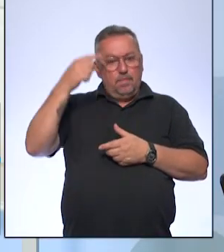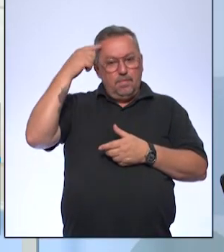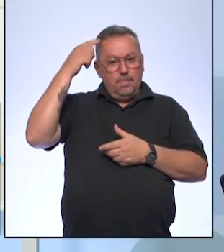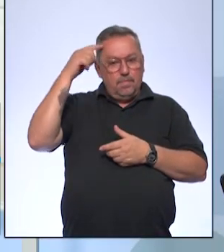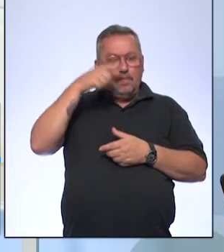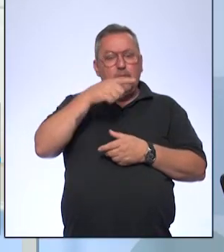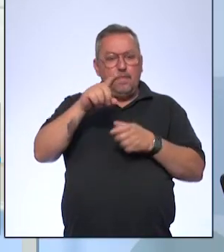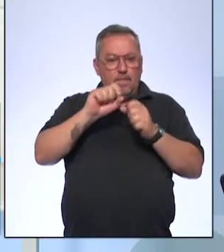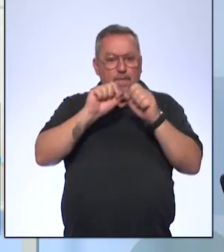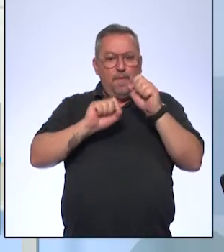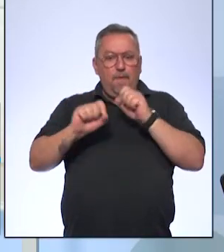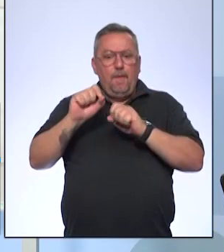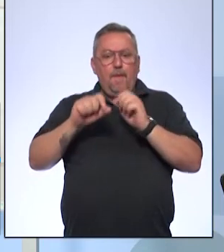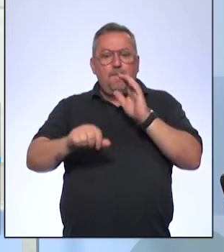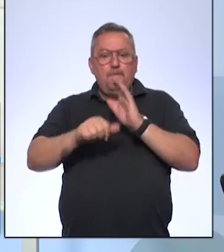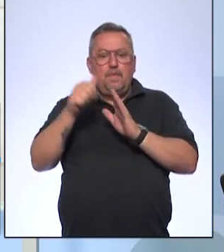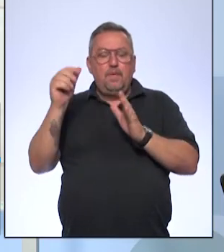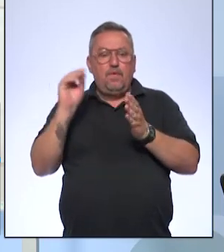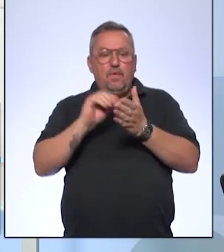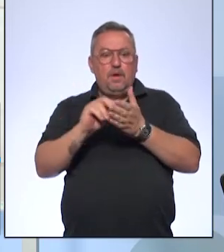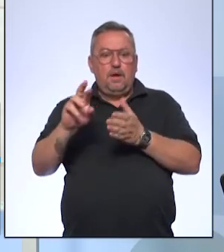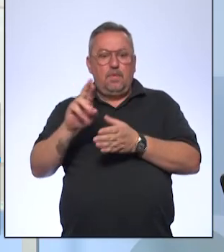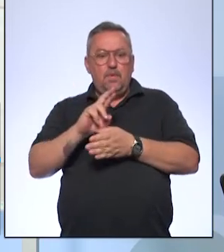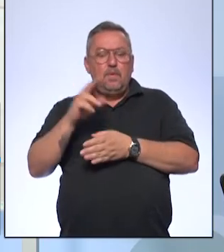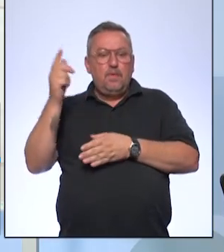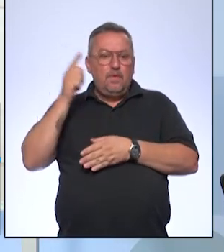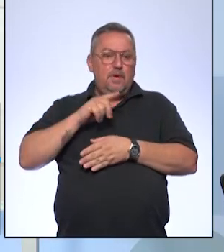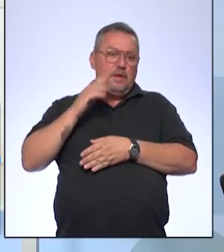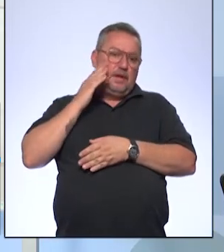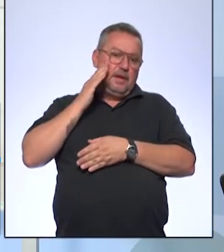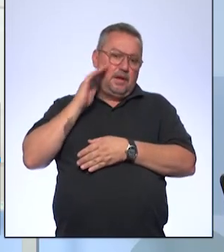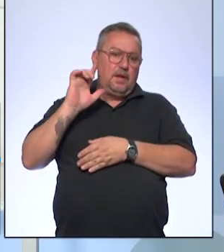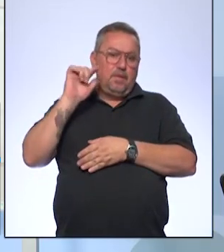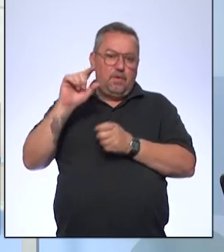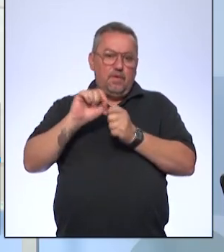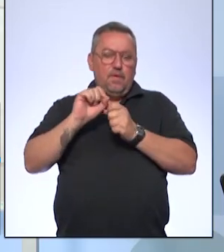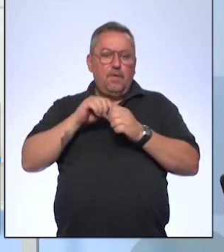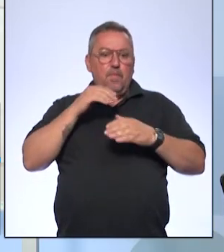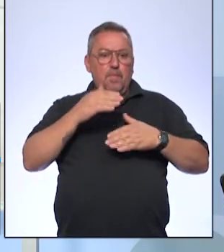vocês vão construir, eu vou primeiro colocar a resposta para vocês entenderem e depois eu vou fazer